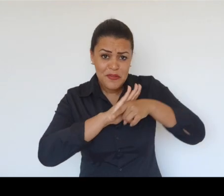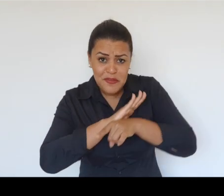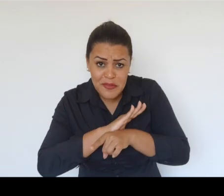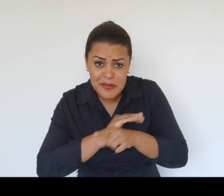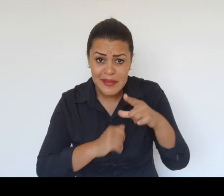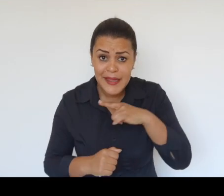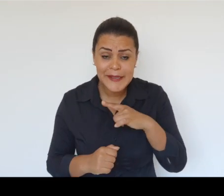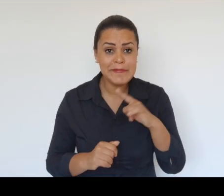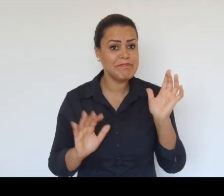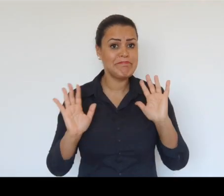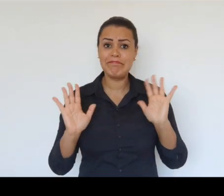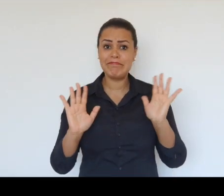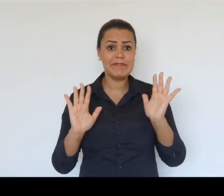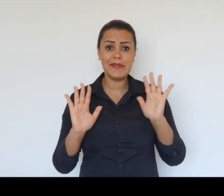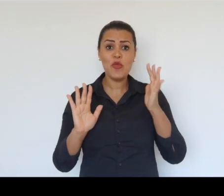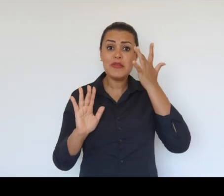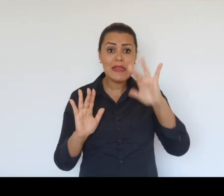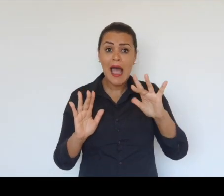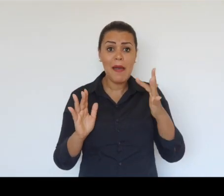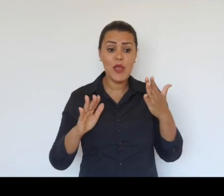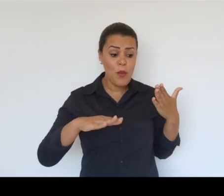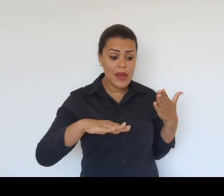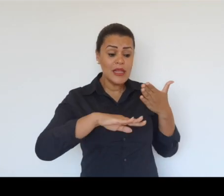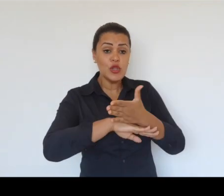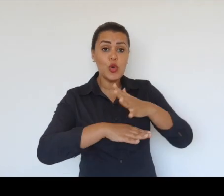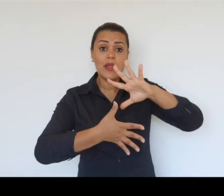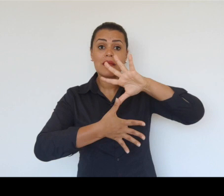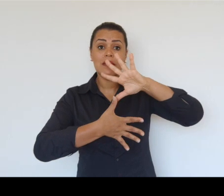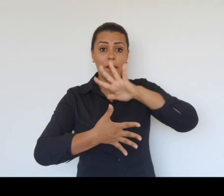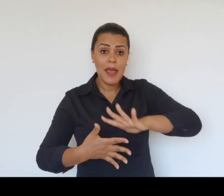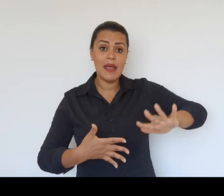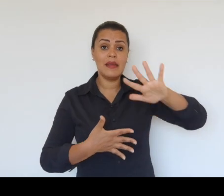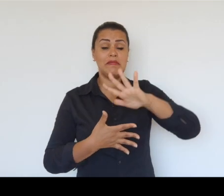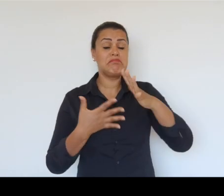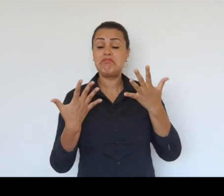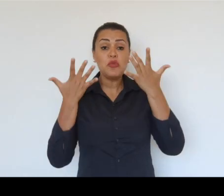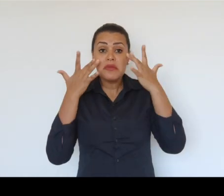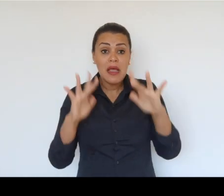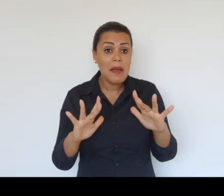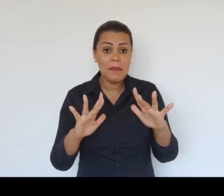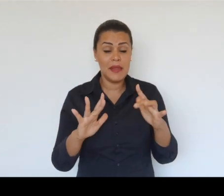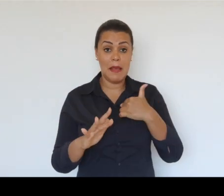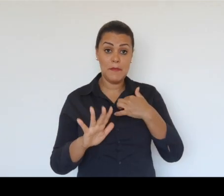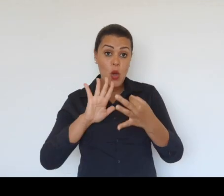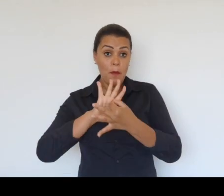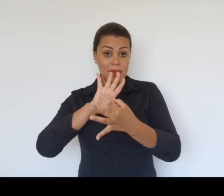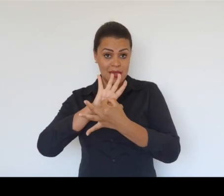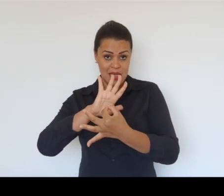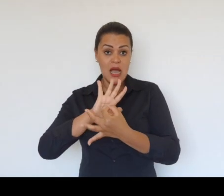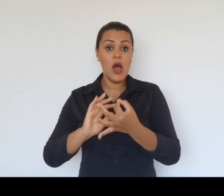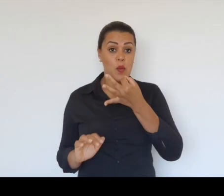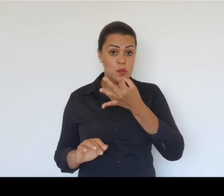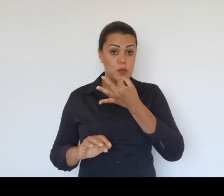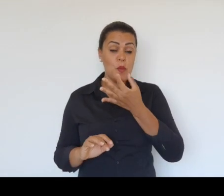sabe exatamente como o homem chegou nas Américas. Então, na minha opinião, o melhor a se fazer seria mostrar os dados que a gente